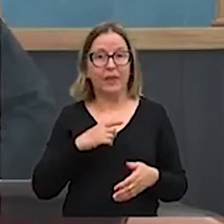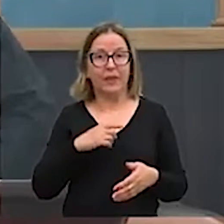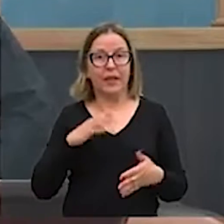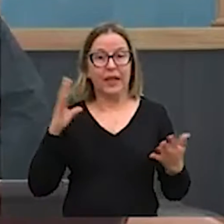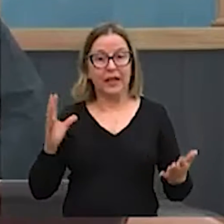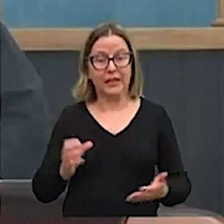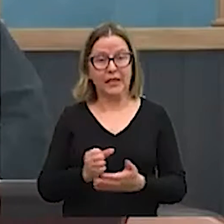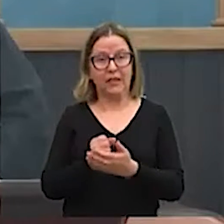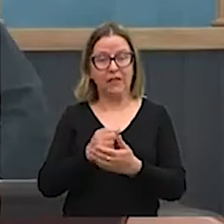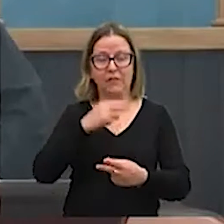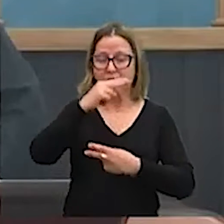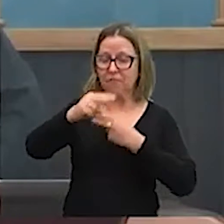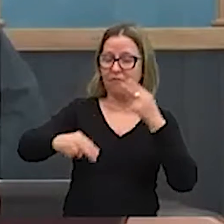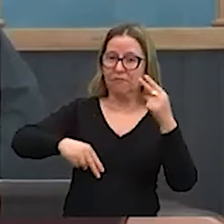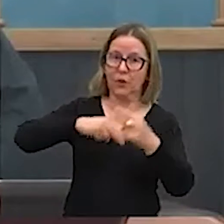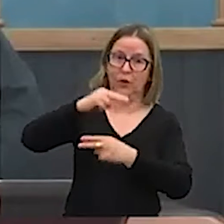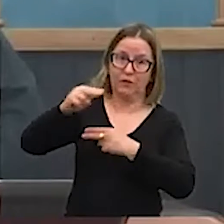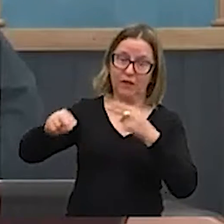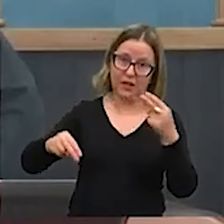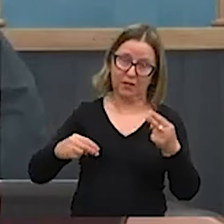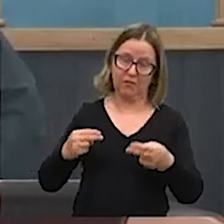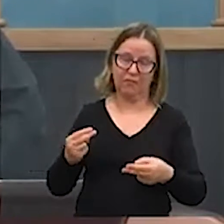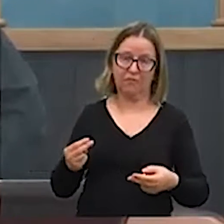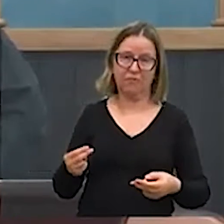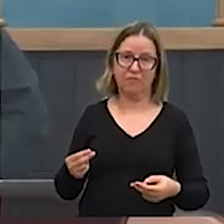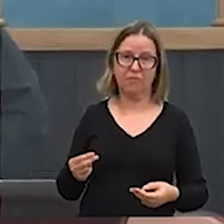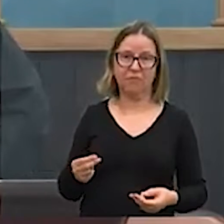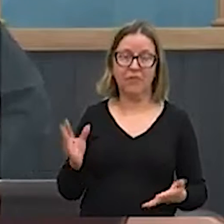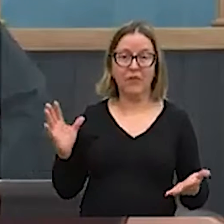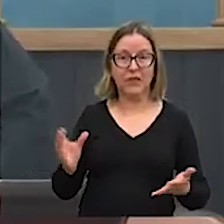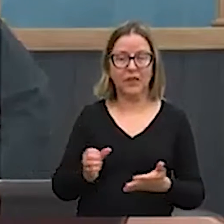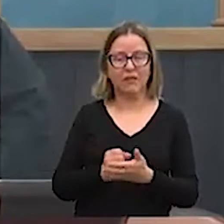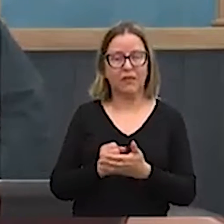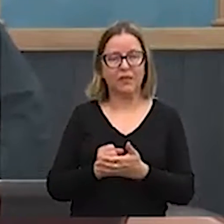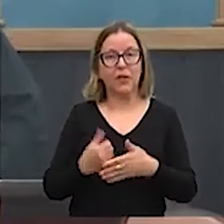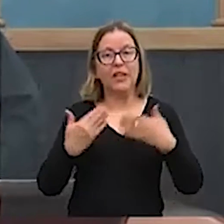universalista, uma salvação dada a